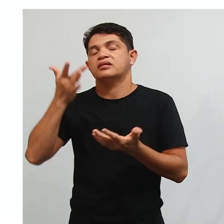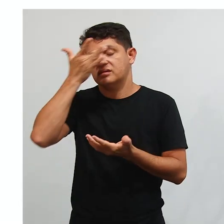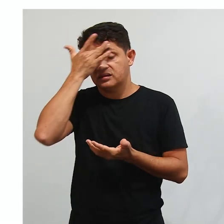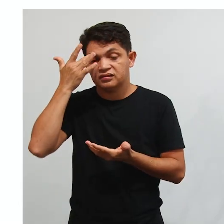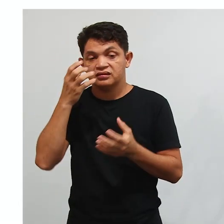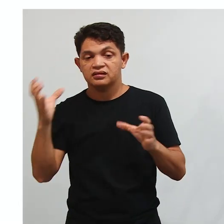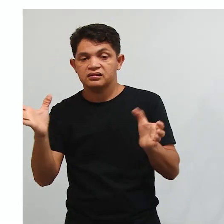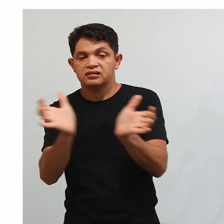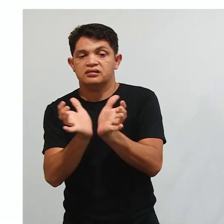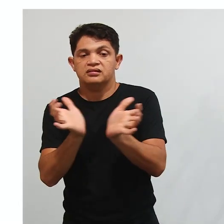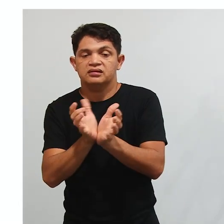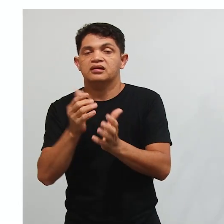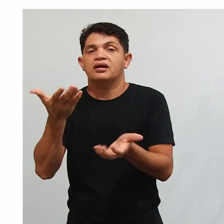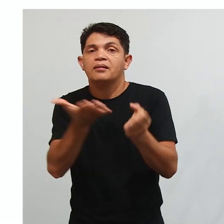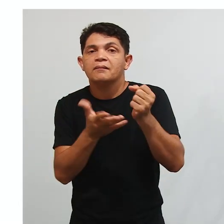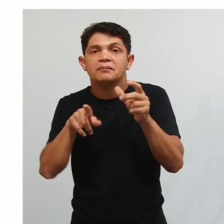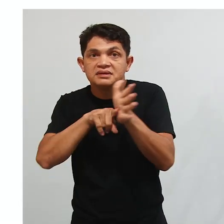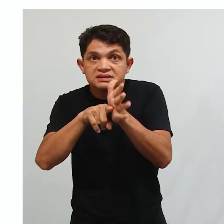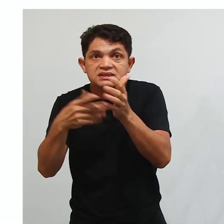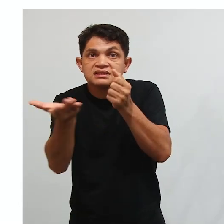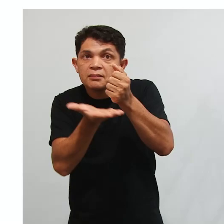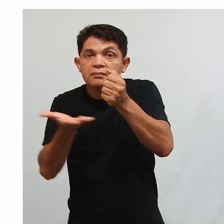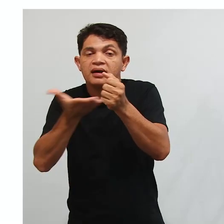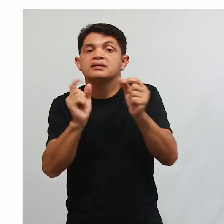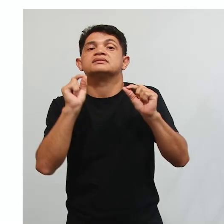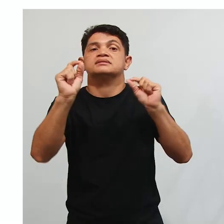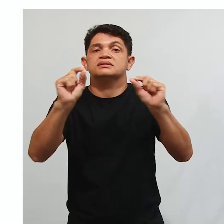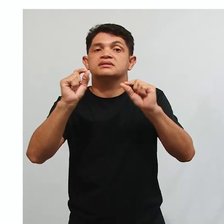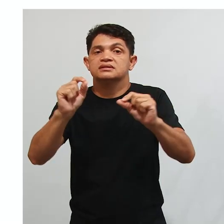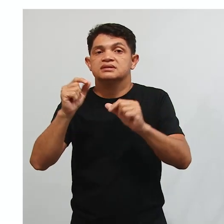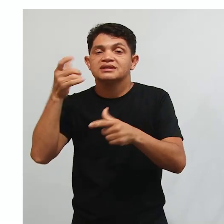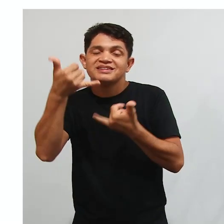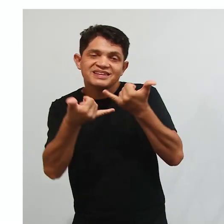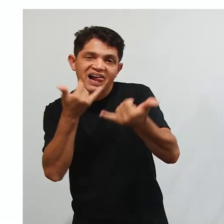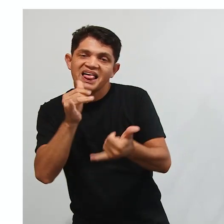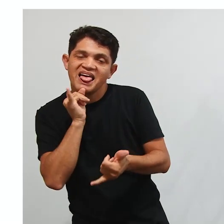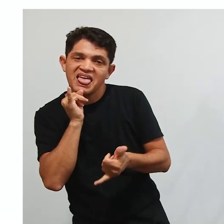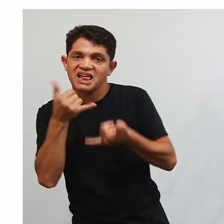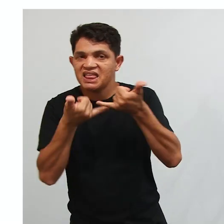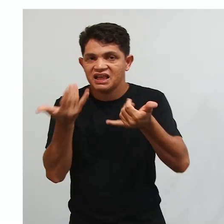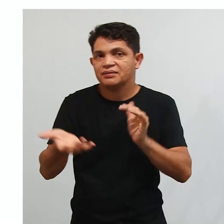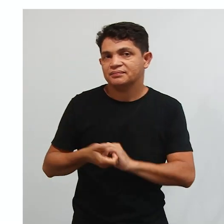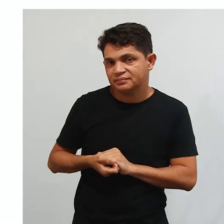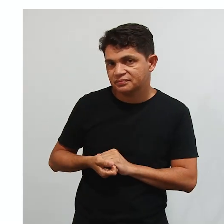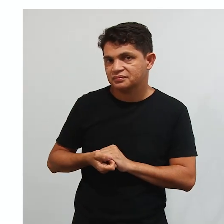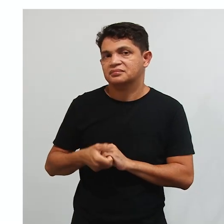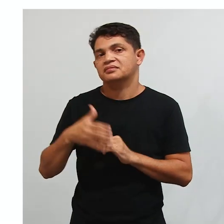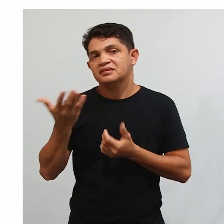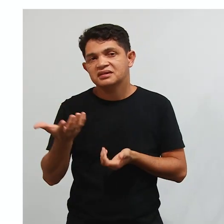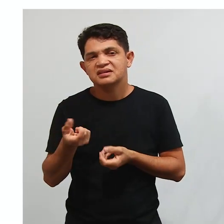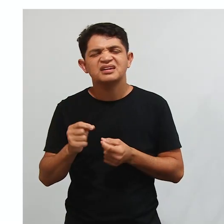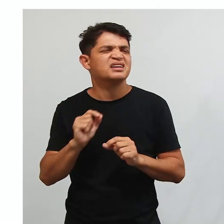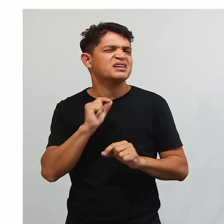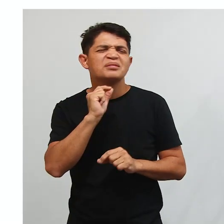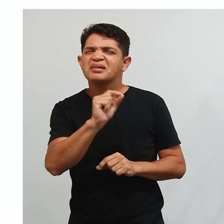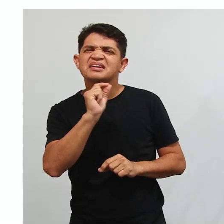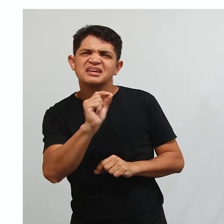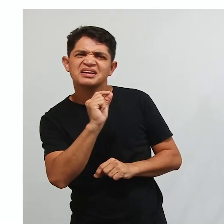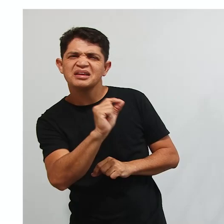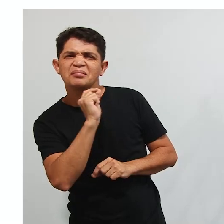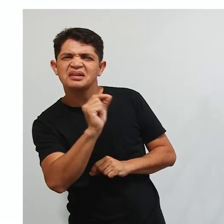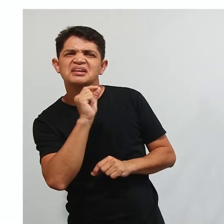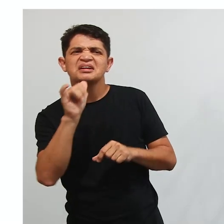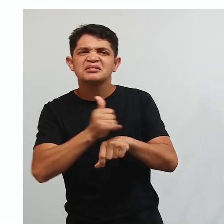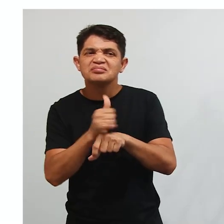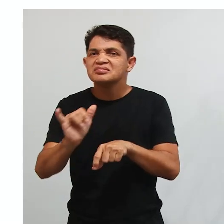questão da pesquisa básica né gente pra gente fazer uma brincadeira aqui né Então tá aqui para que isso serve